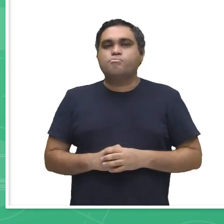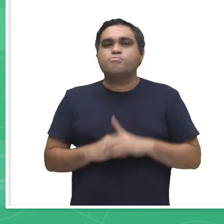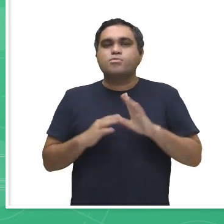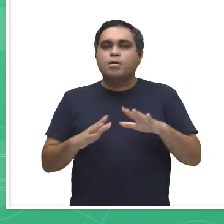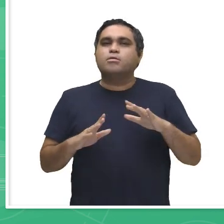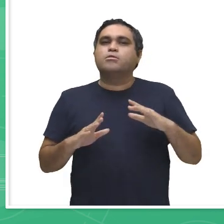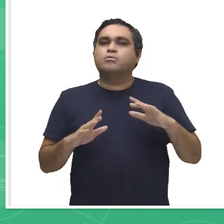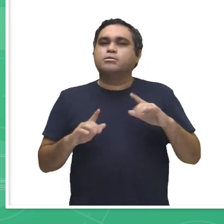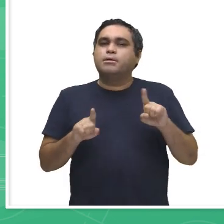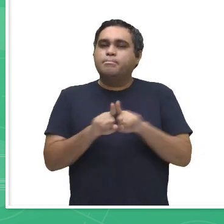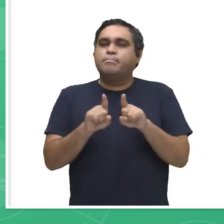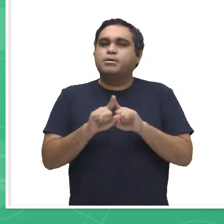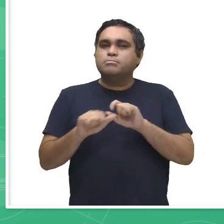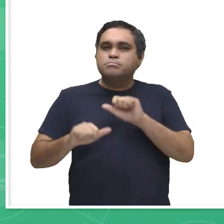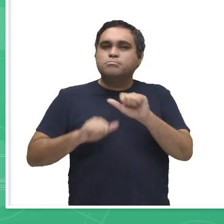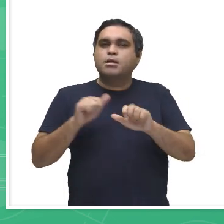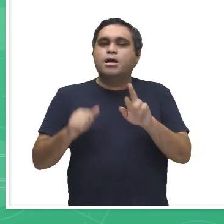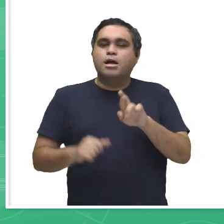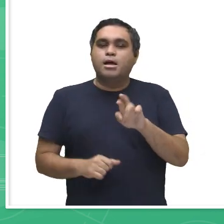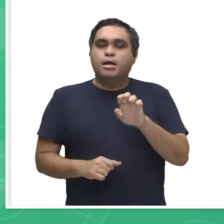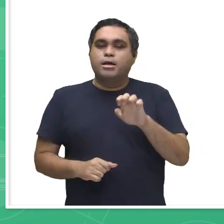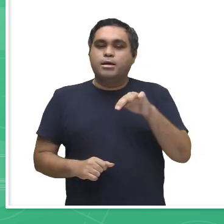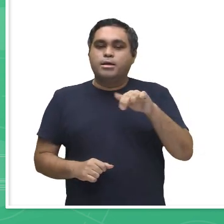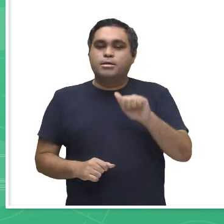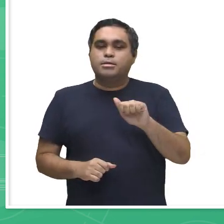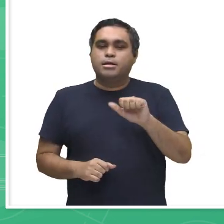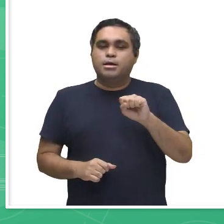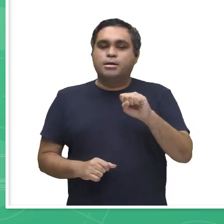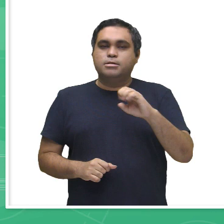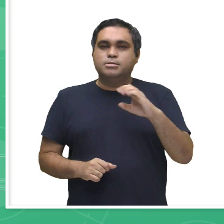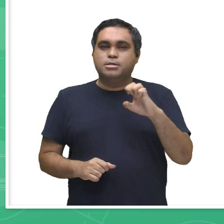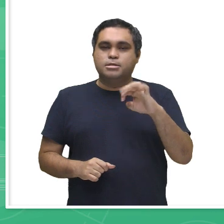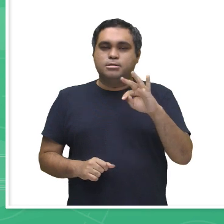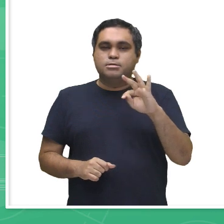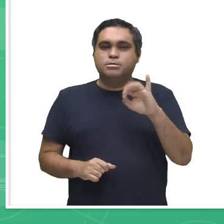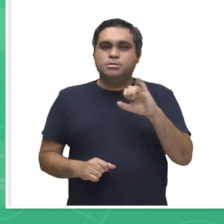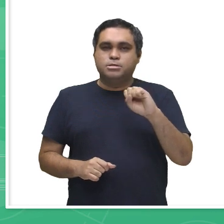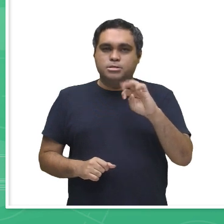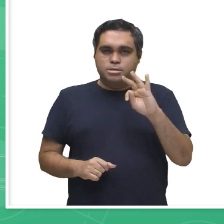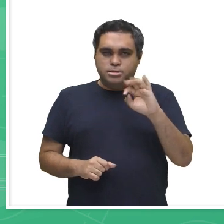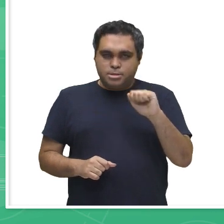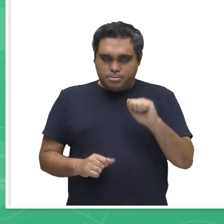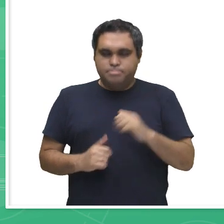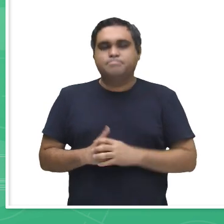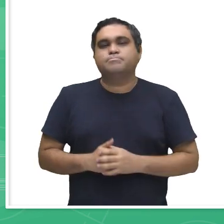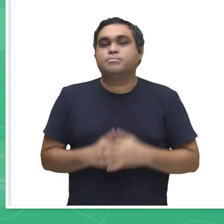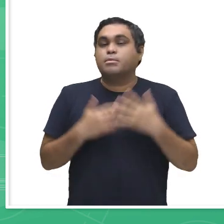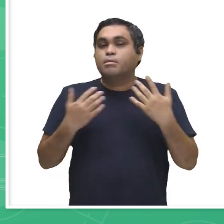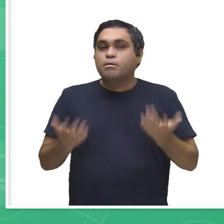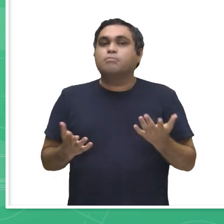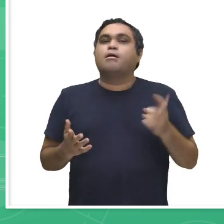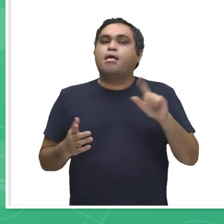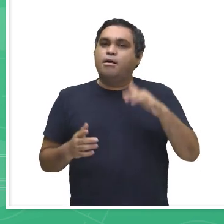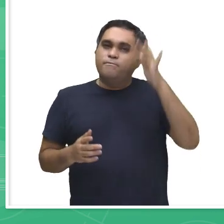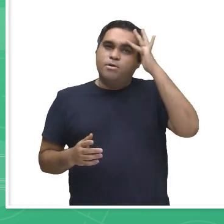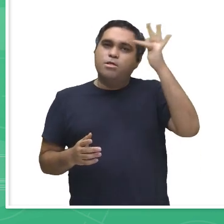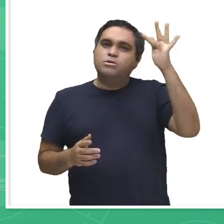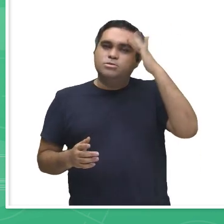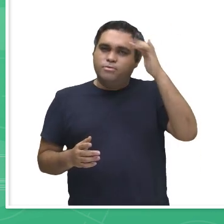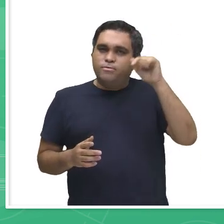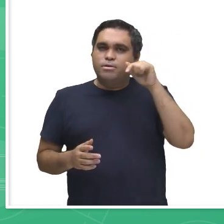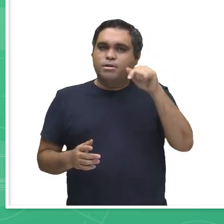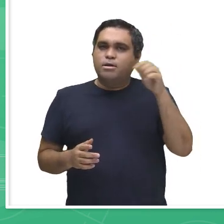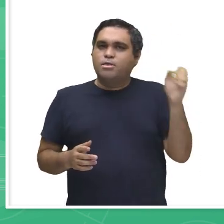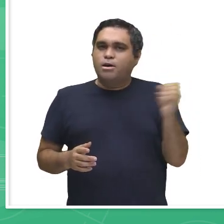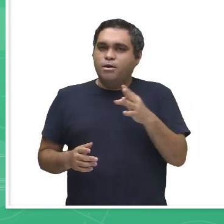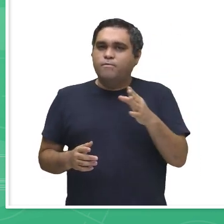base ali o nosso querido humanismo. Muito bem, a filosofia moderna começa então nesse século